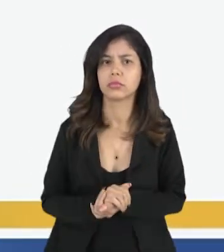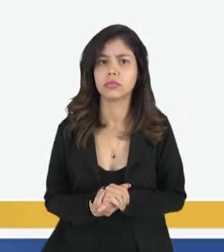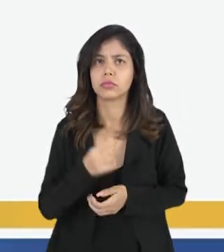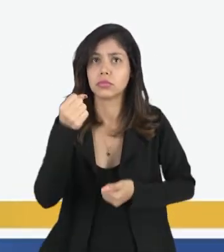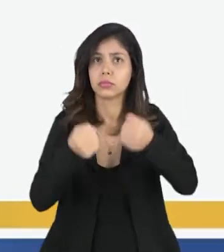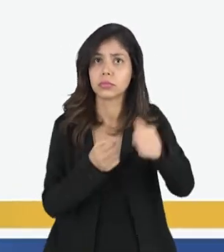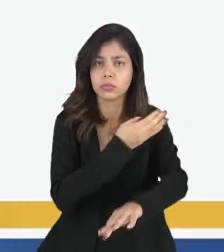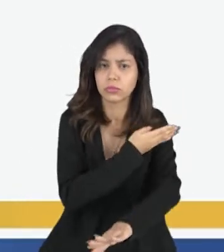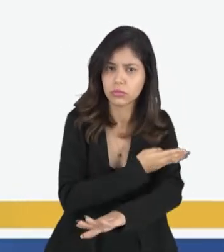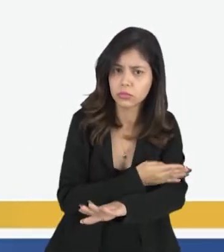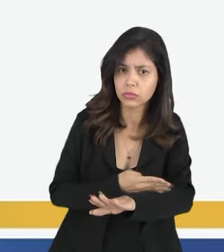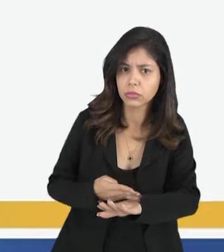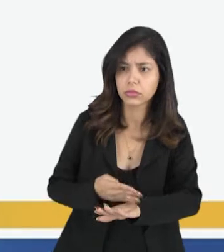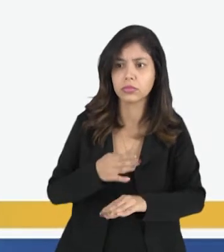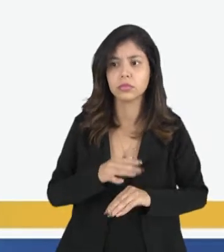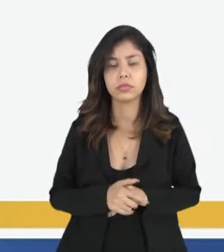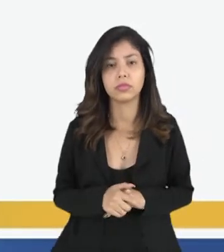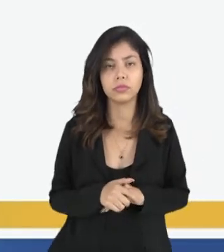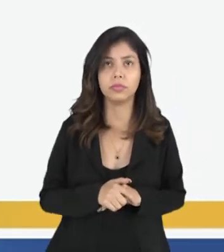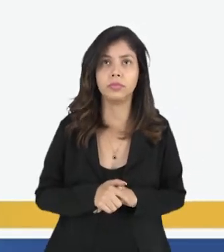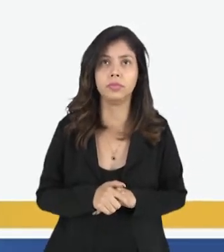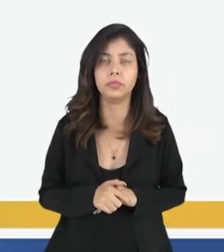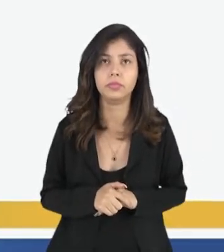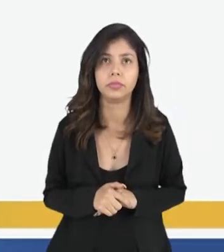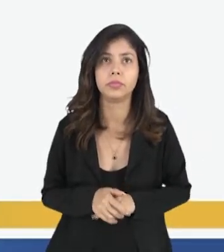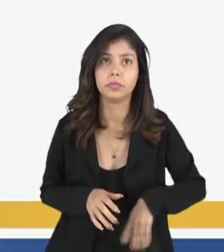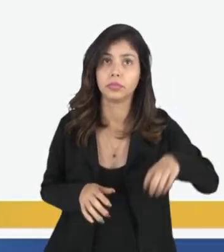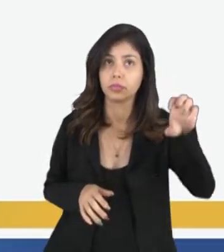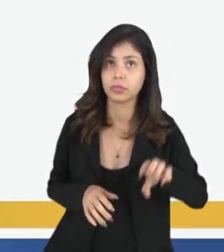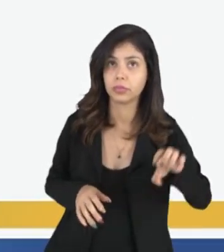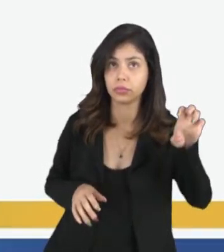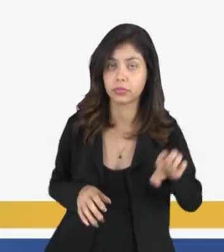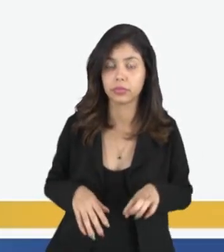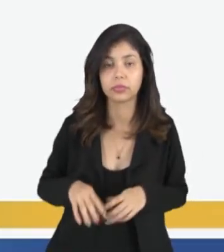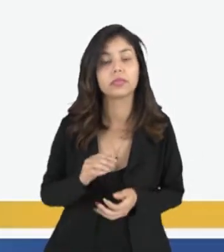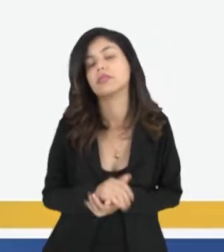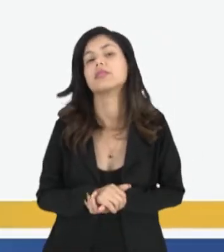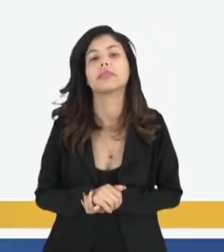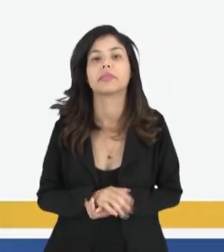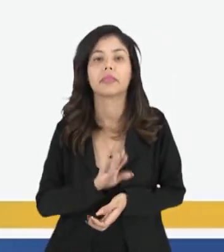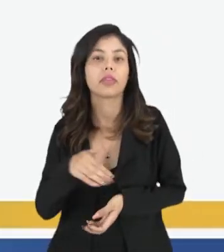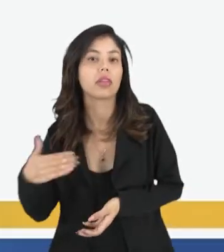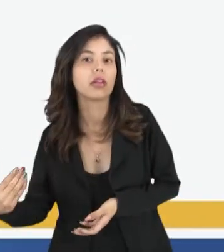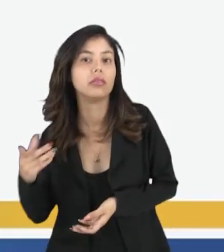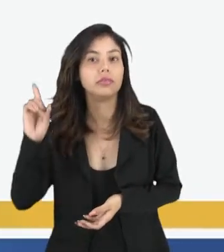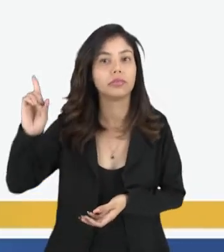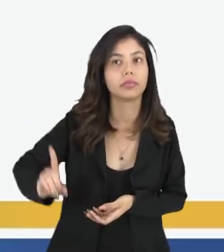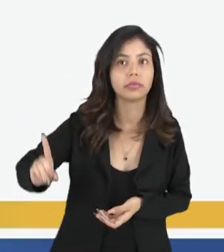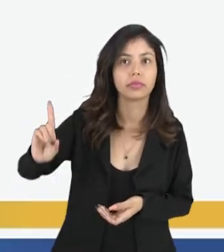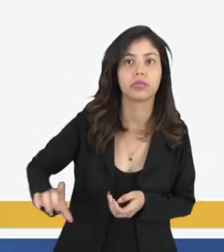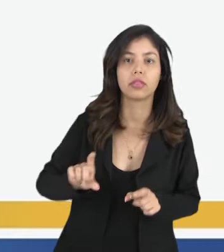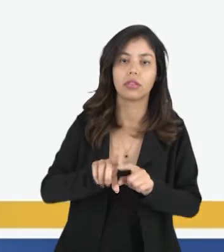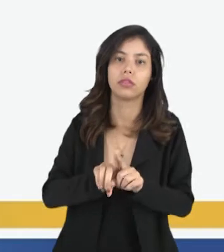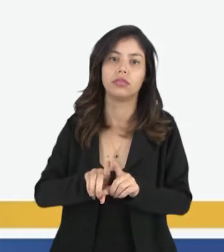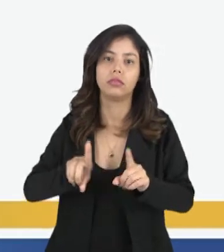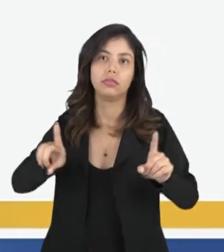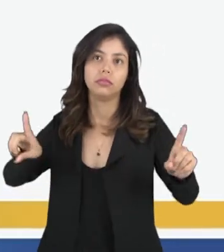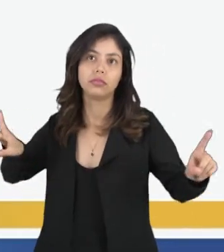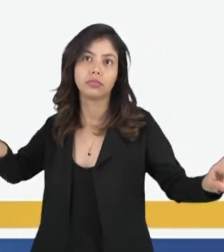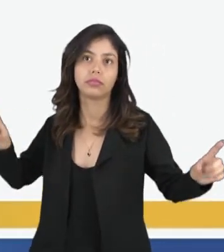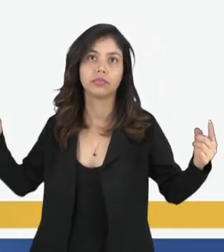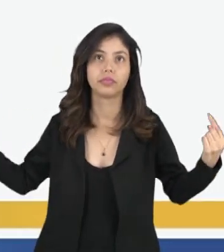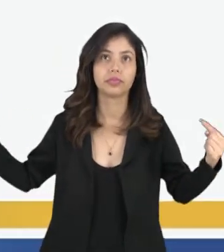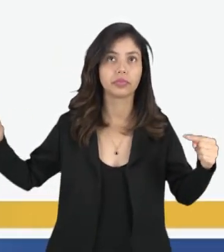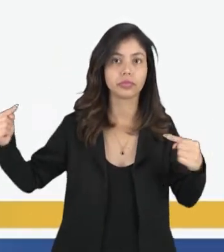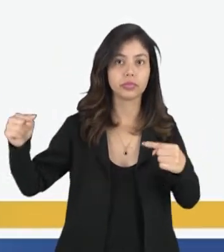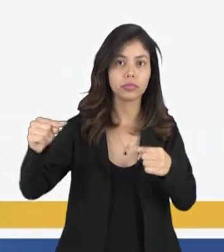carro branco. À esquerda ela vai se afastando, enquanto o carro branco à direita ela vai se aproximando,